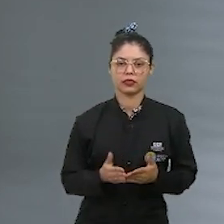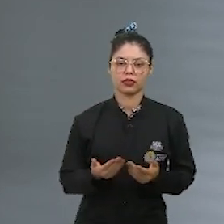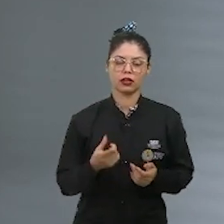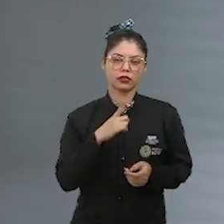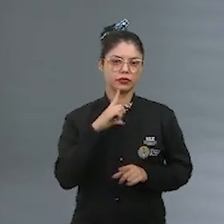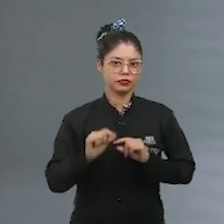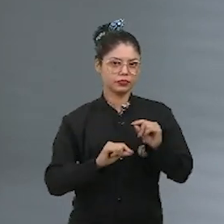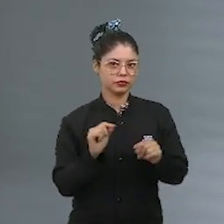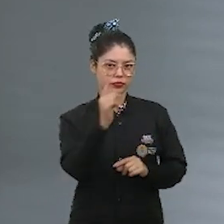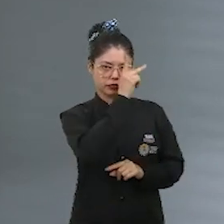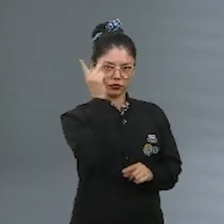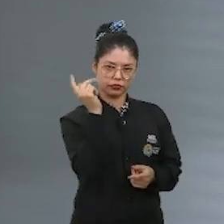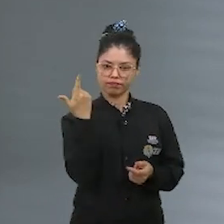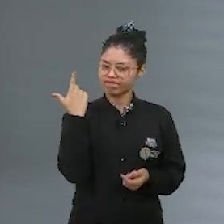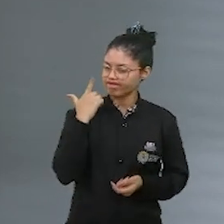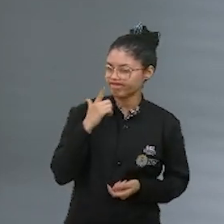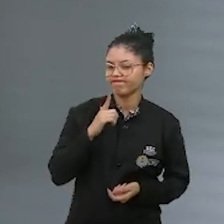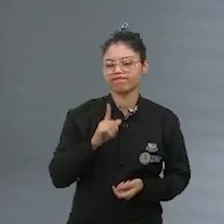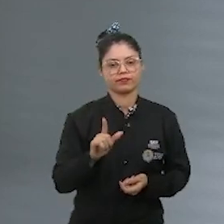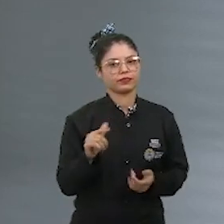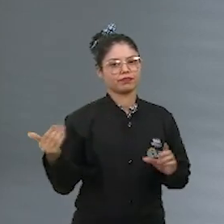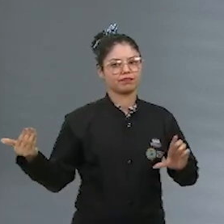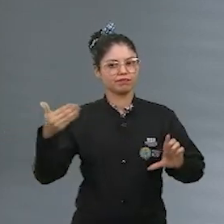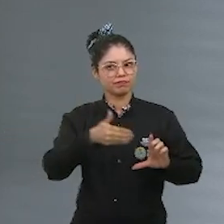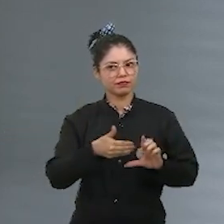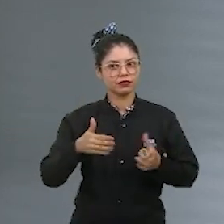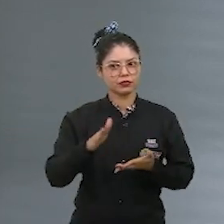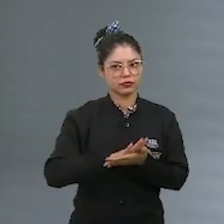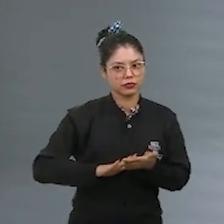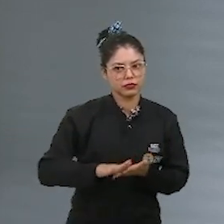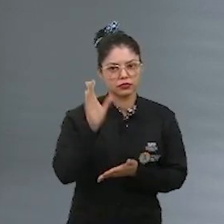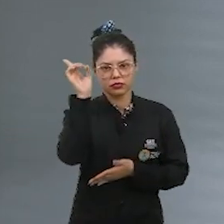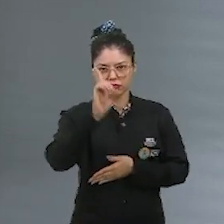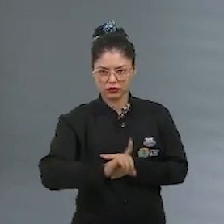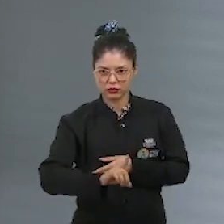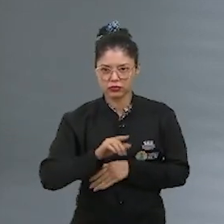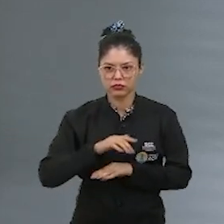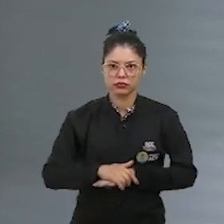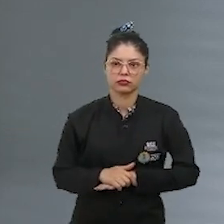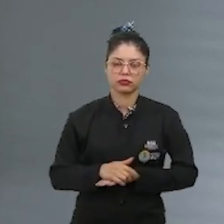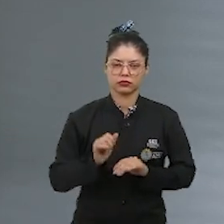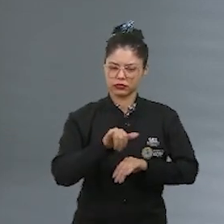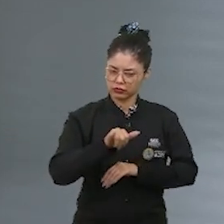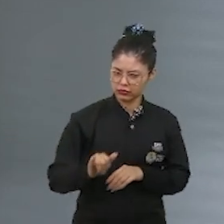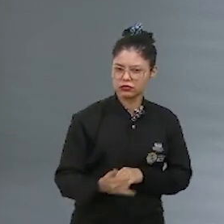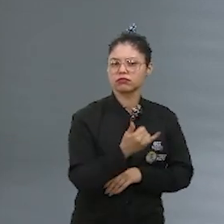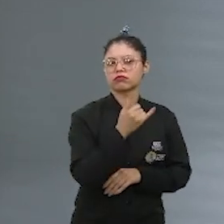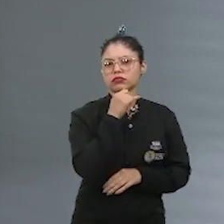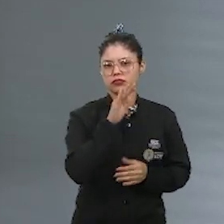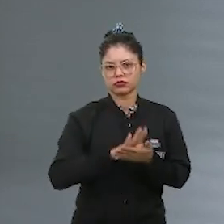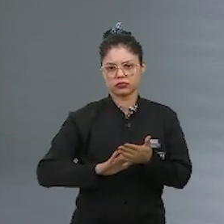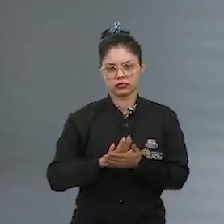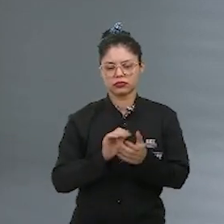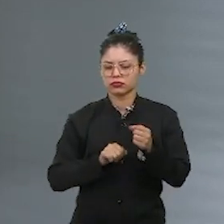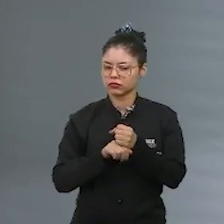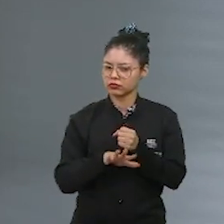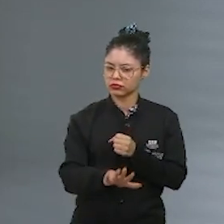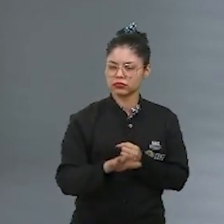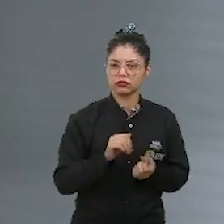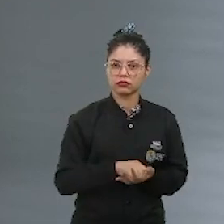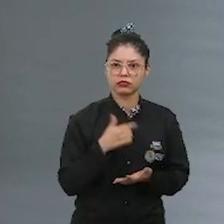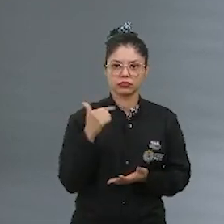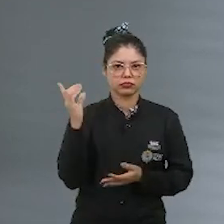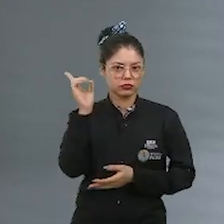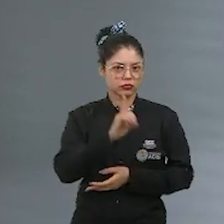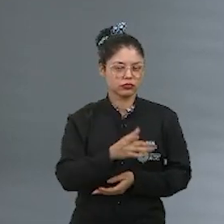miséria, são pessoas que elas não têm acesso a direitos, não têm oportunidade, não têm saneamento básico, não